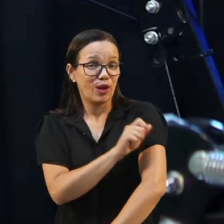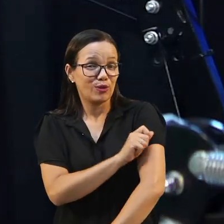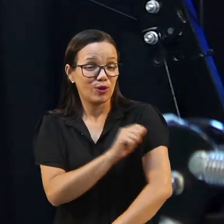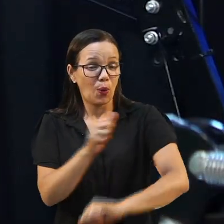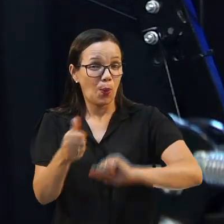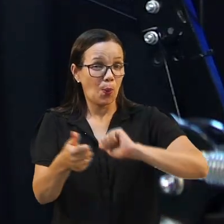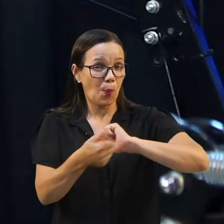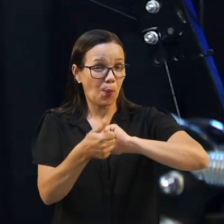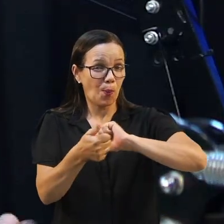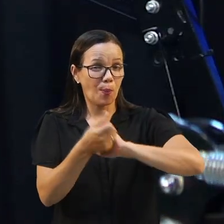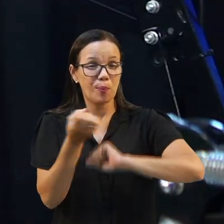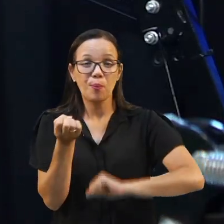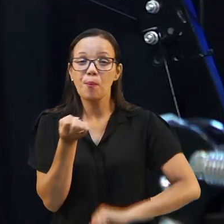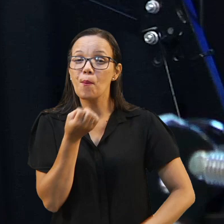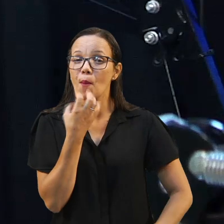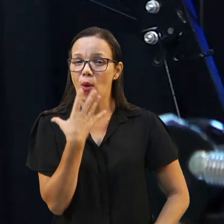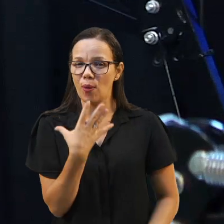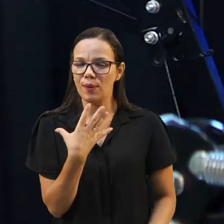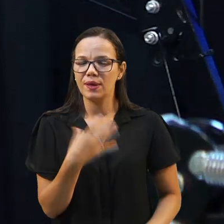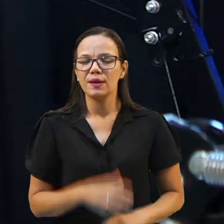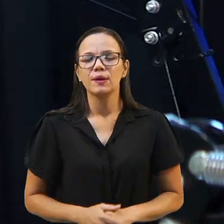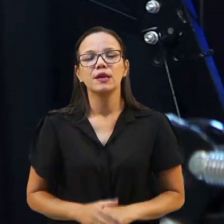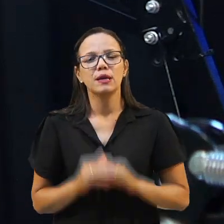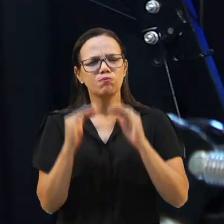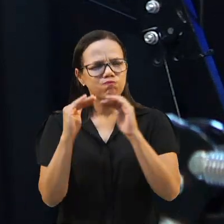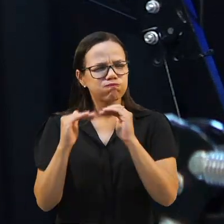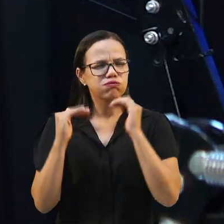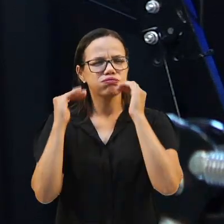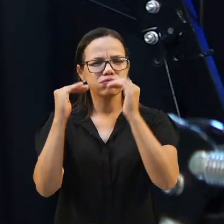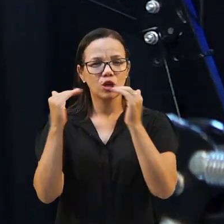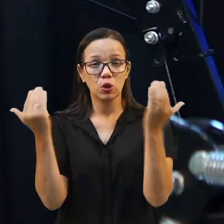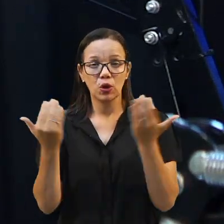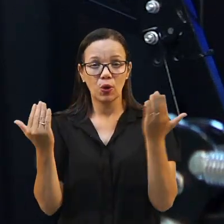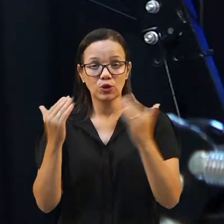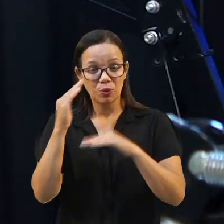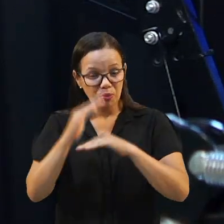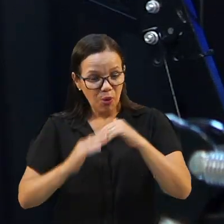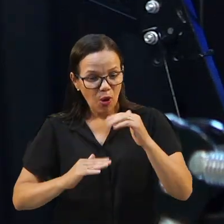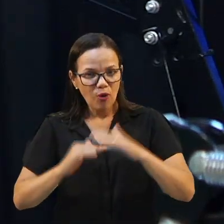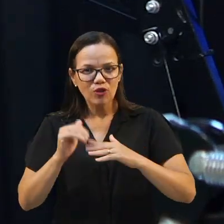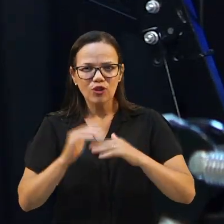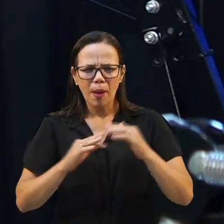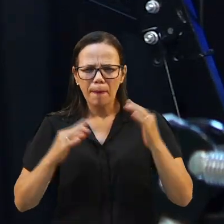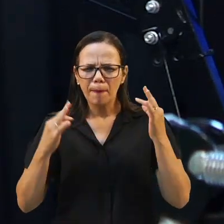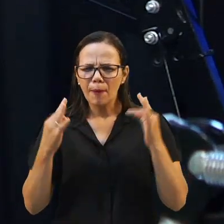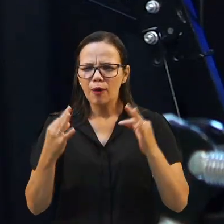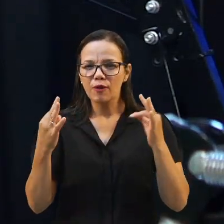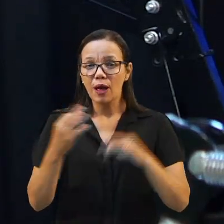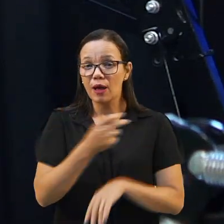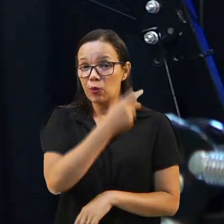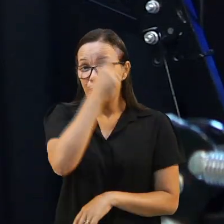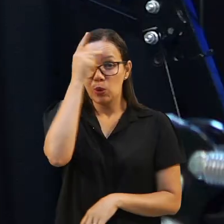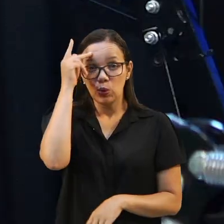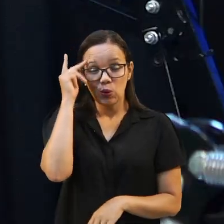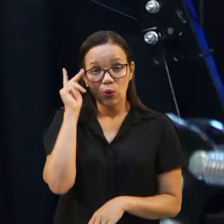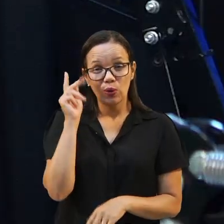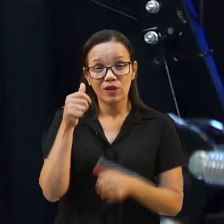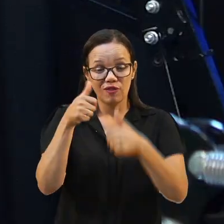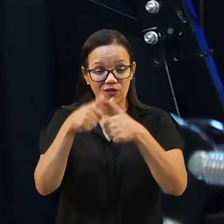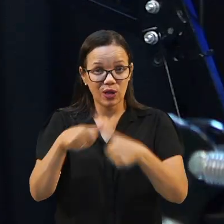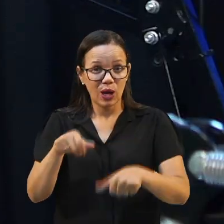qualidade. E eles superaram e hoje são profissionais, né? Aqueles que ficaram na